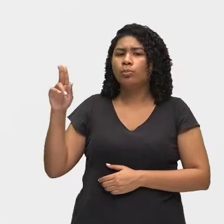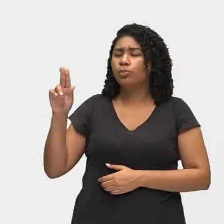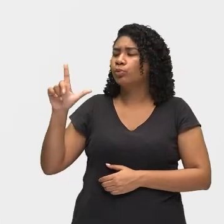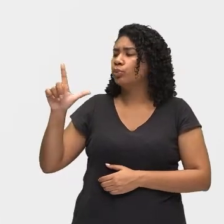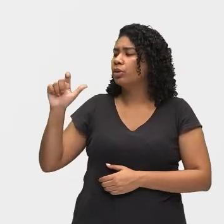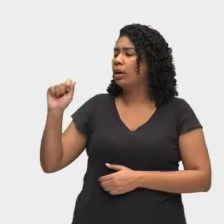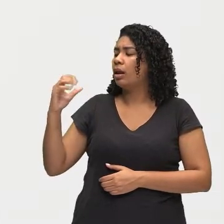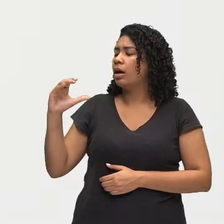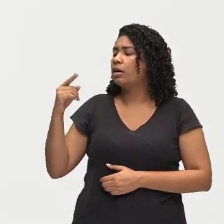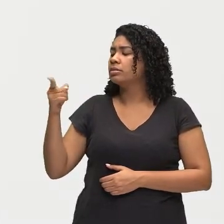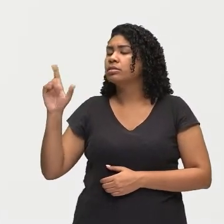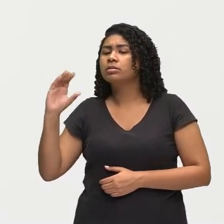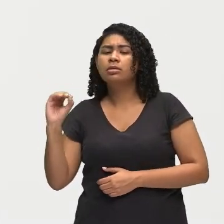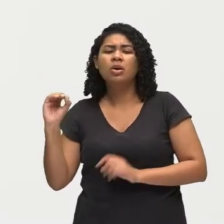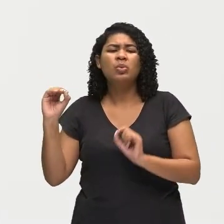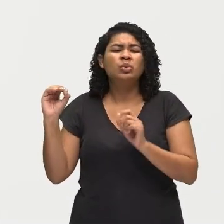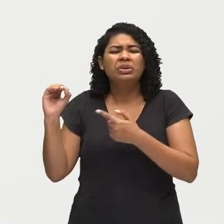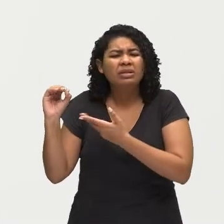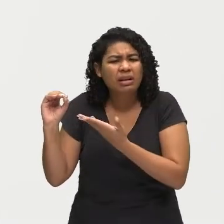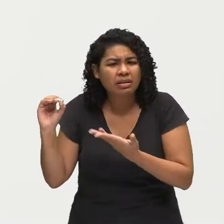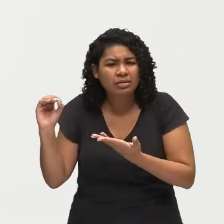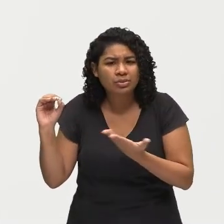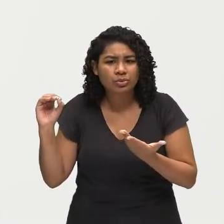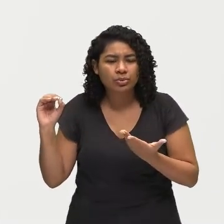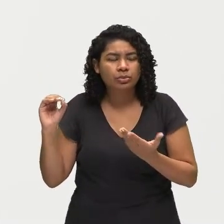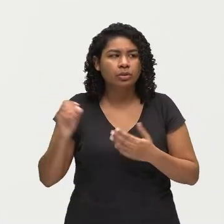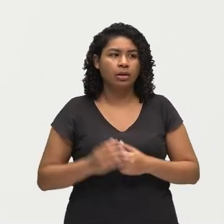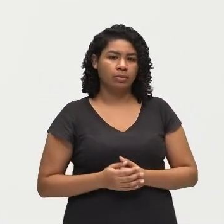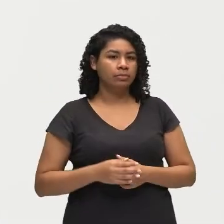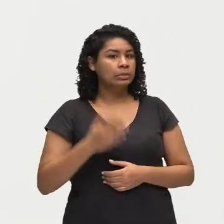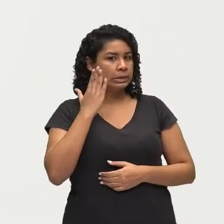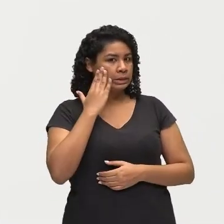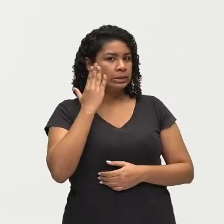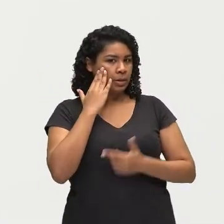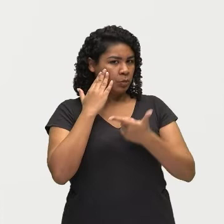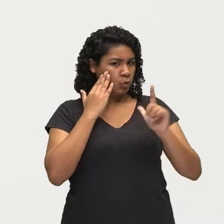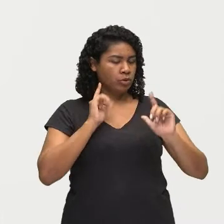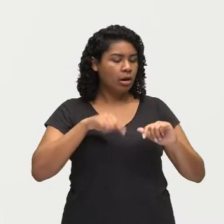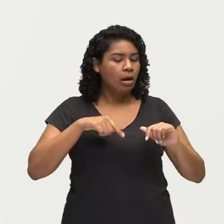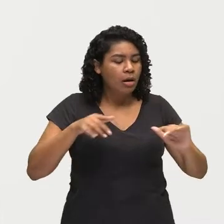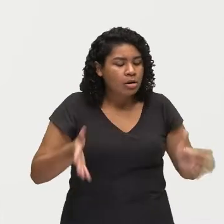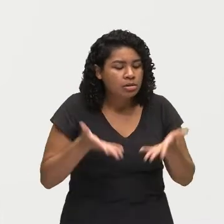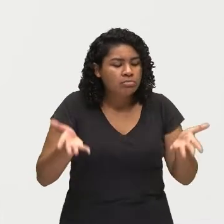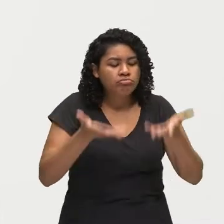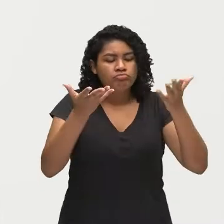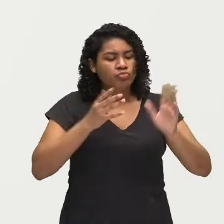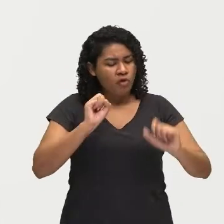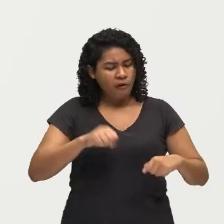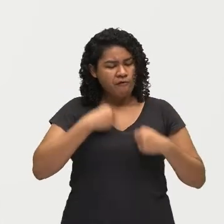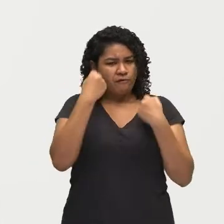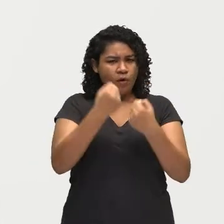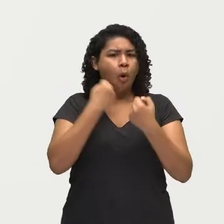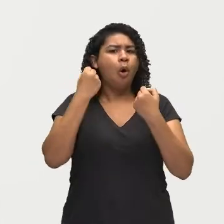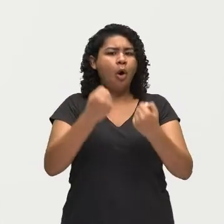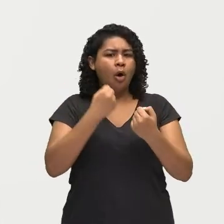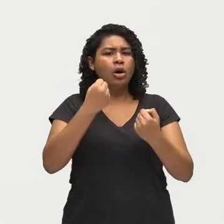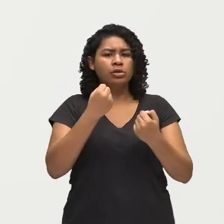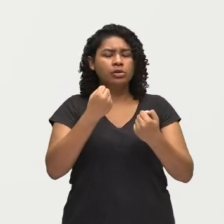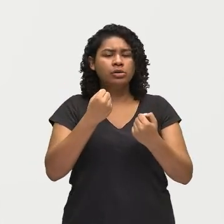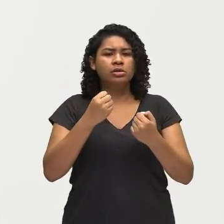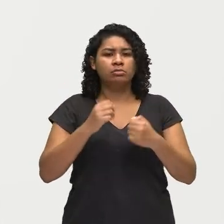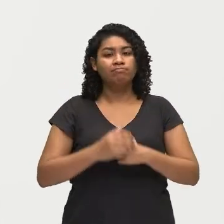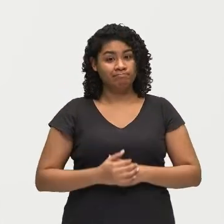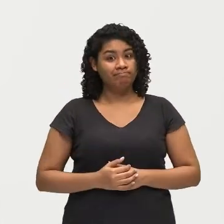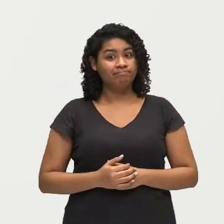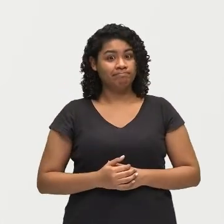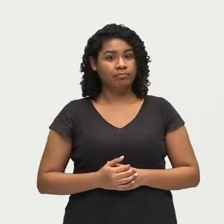depopulação? A gente sabe que intensificação significa aumentar alguma coisa, deixar ela mais forte, né? Mais visível, mais intensa